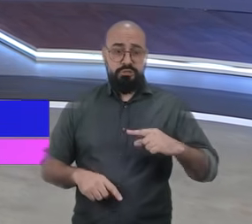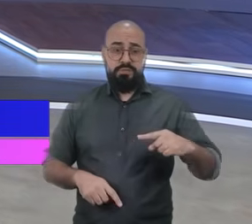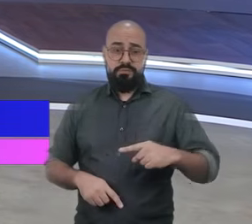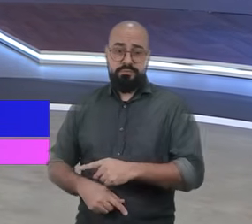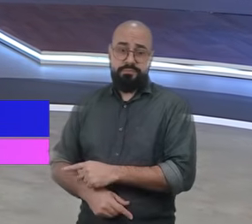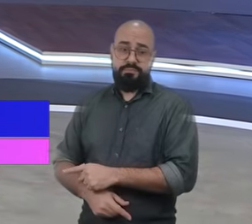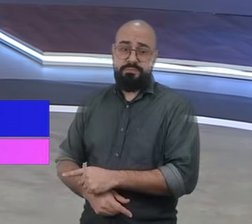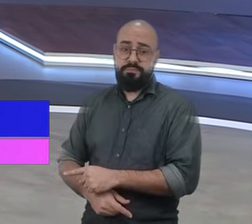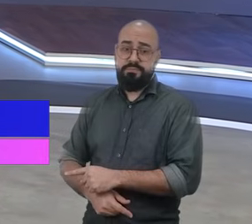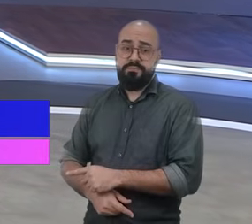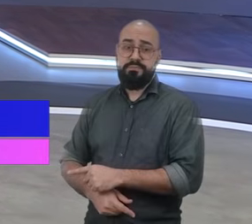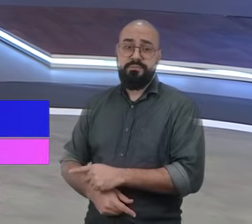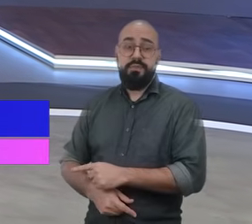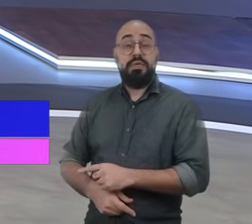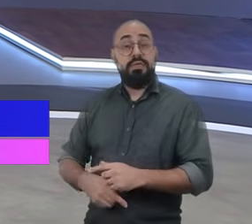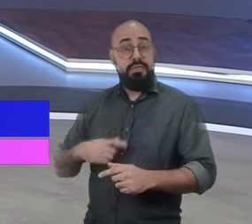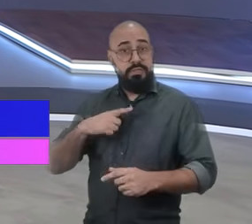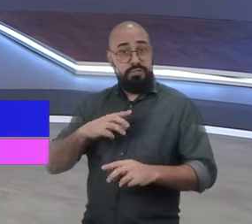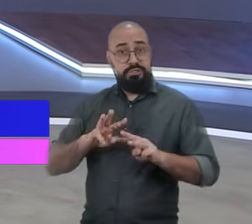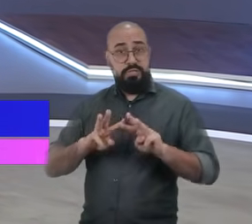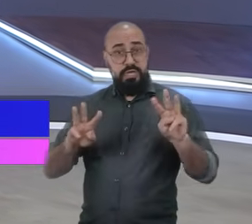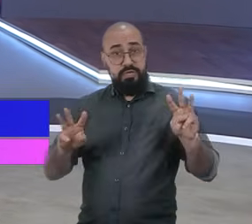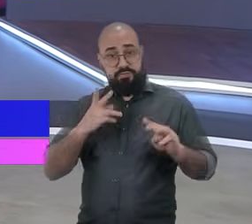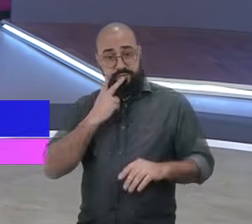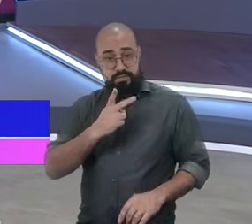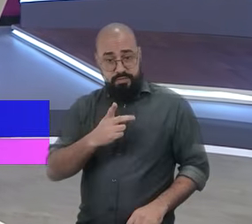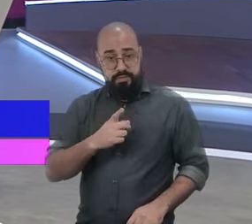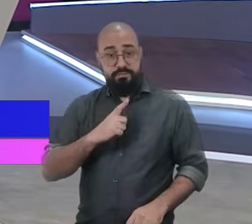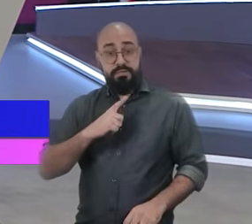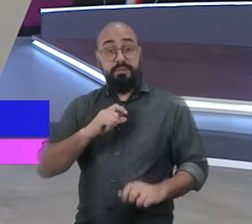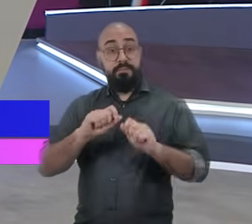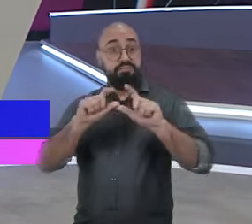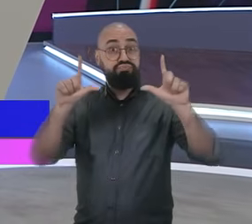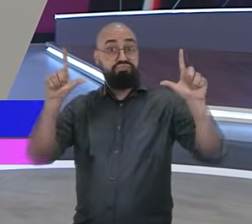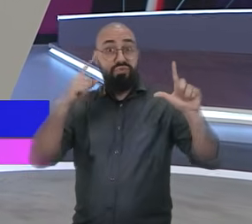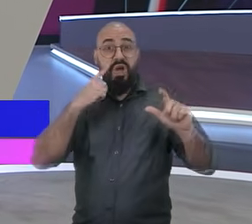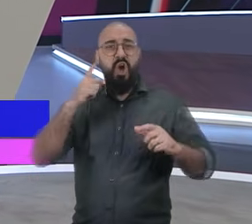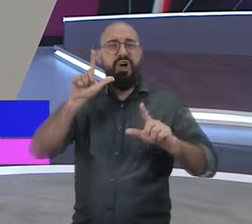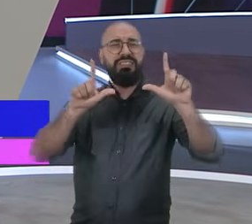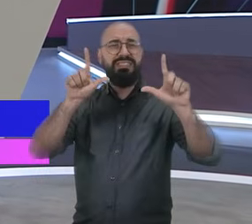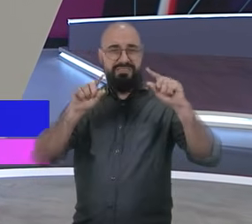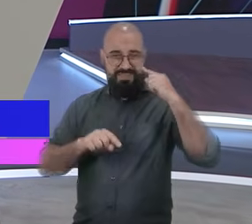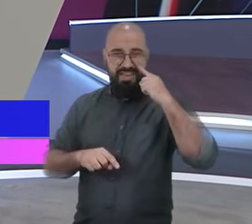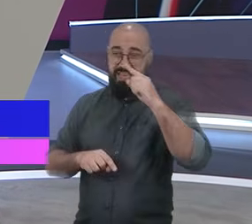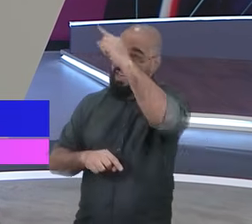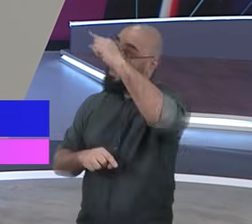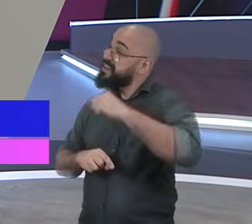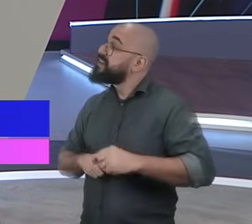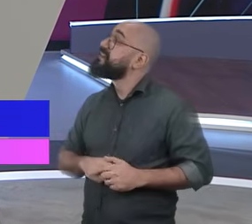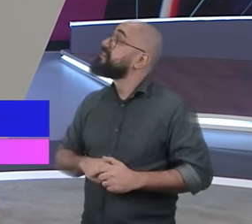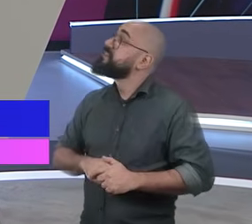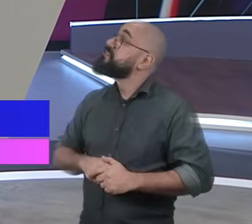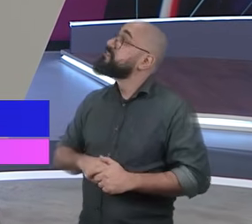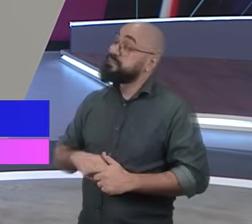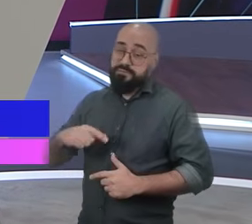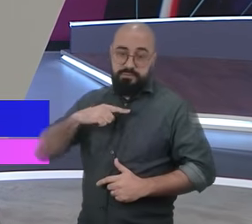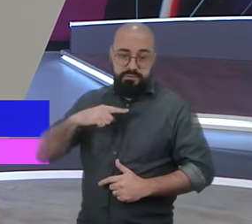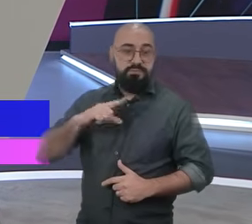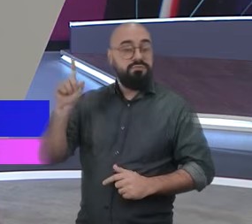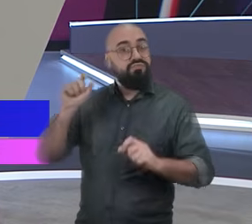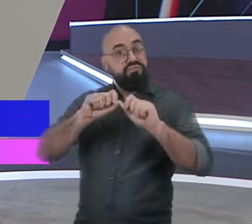novotempo.com/escola bíblica. Esse site que eu te falei agora vai te levar a esta página aqui, onde você vai